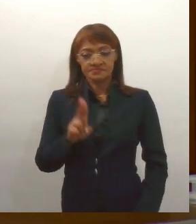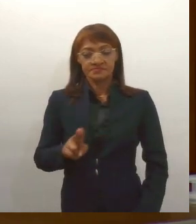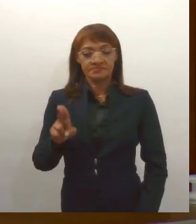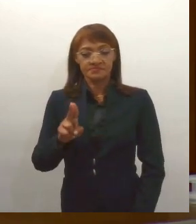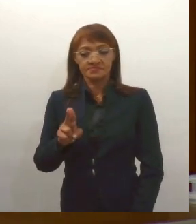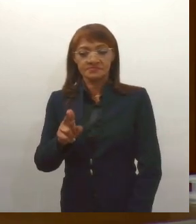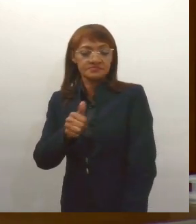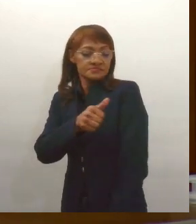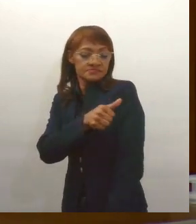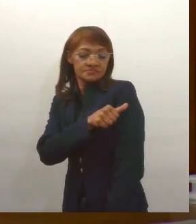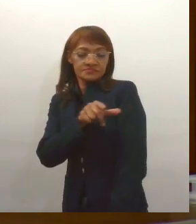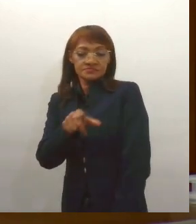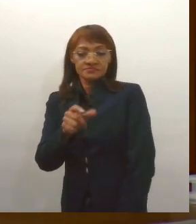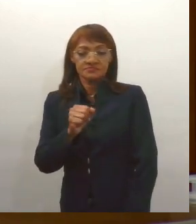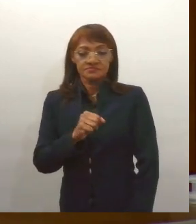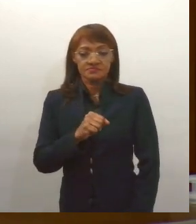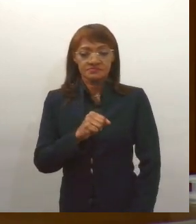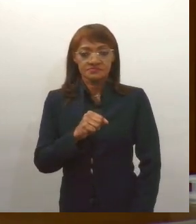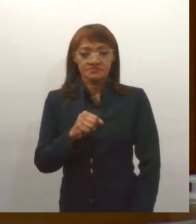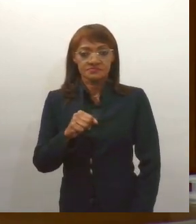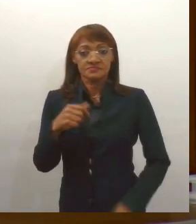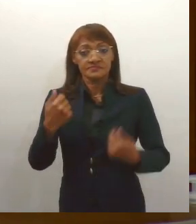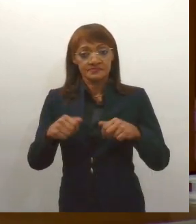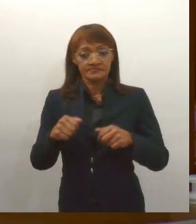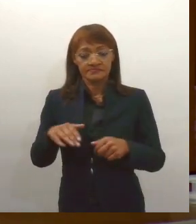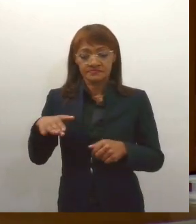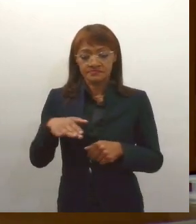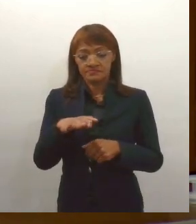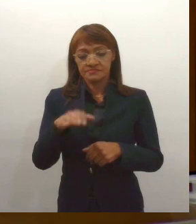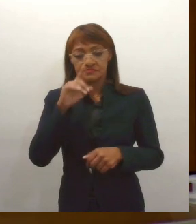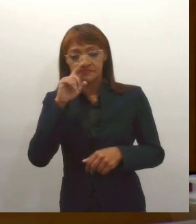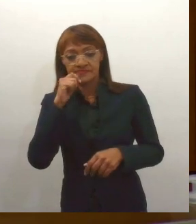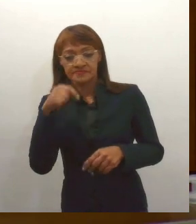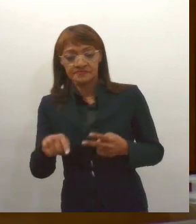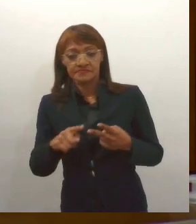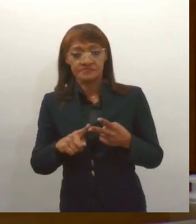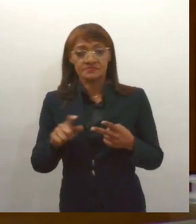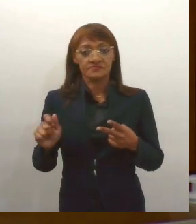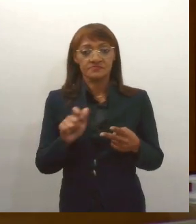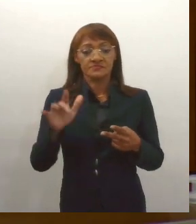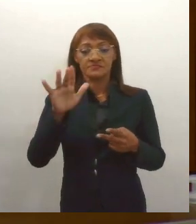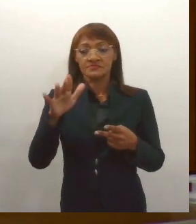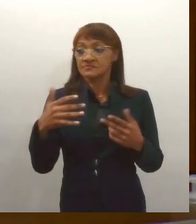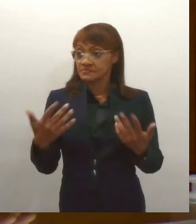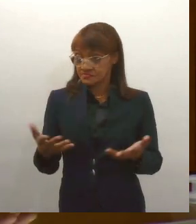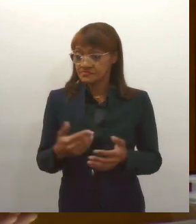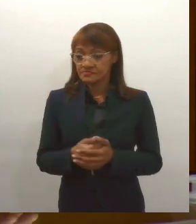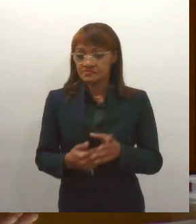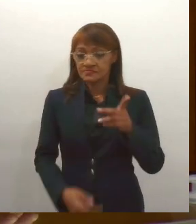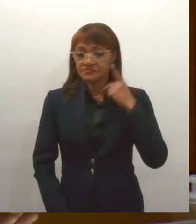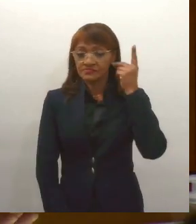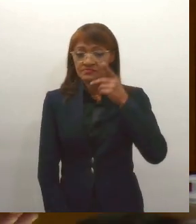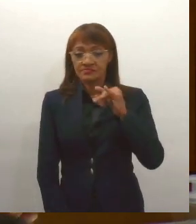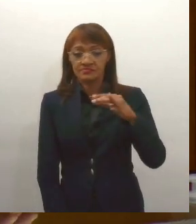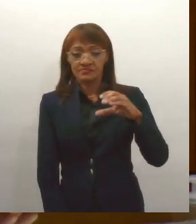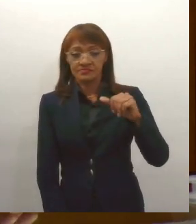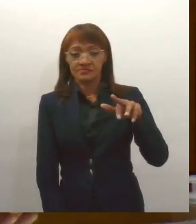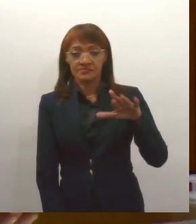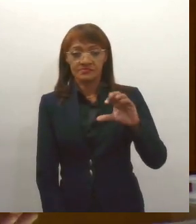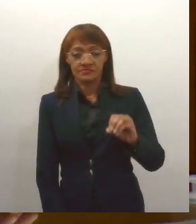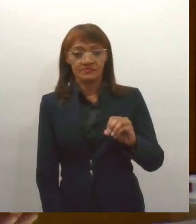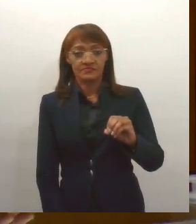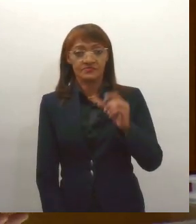universidades exemplo de de lagarto e o deputado Ícaro agora tá conseguindo seis ônibus para a Associação dos Universitários de